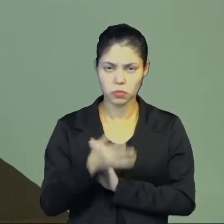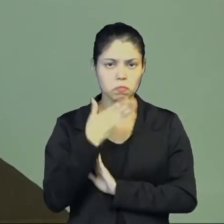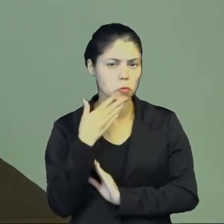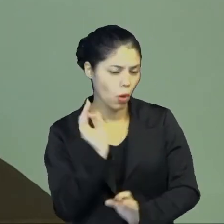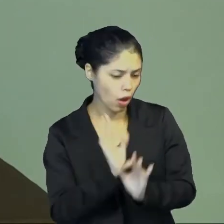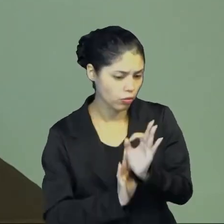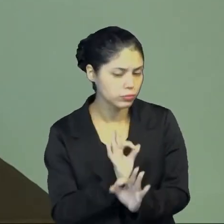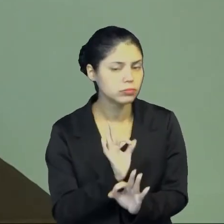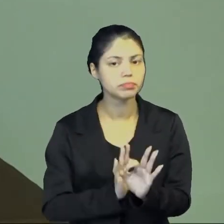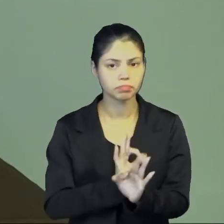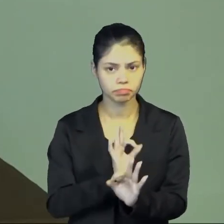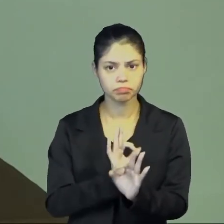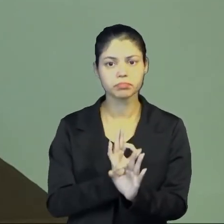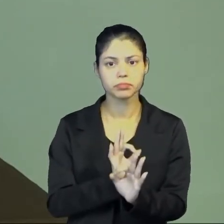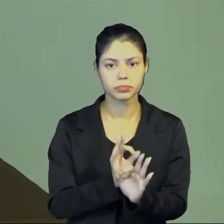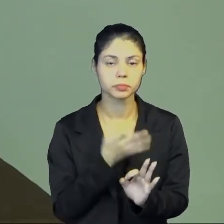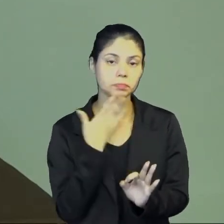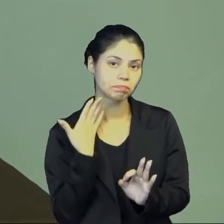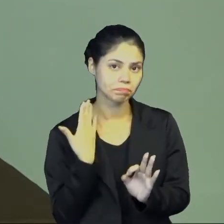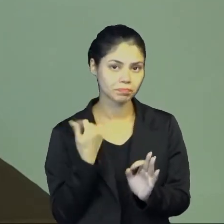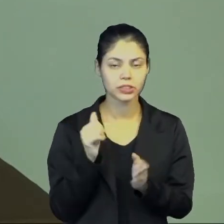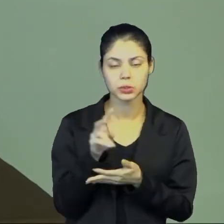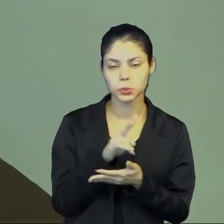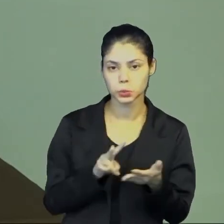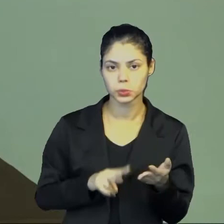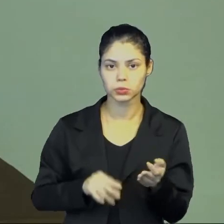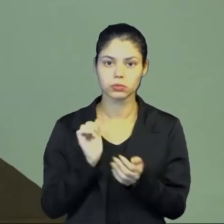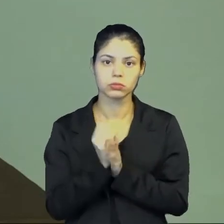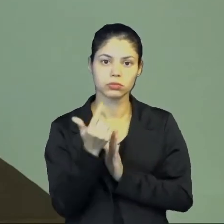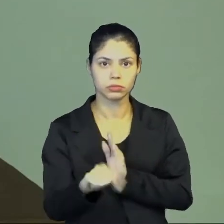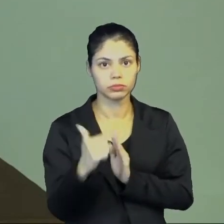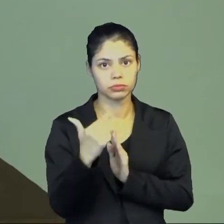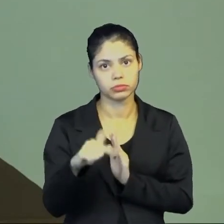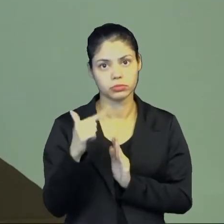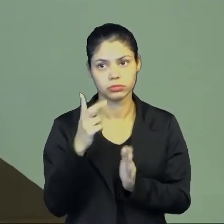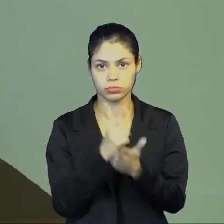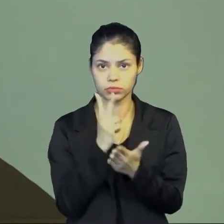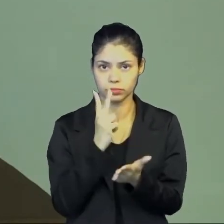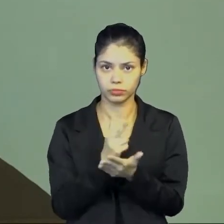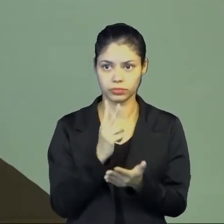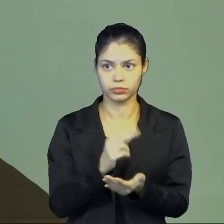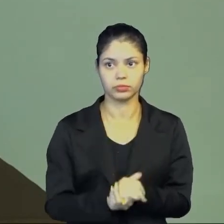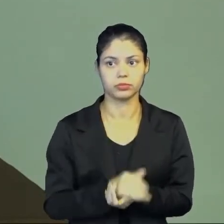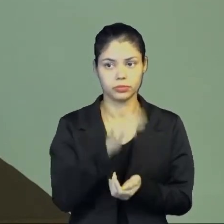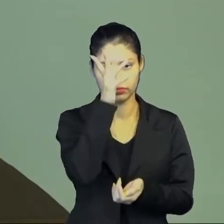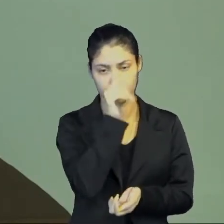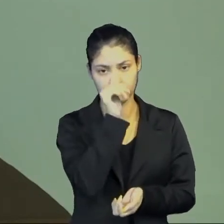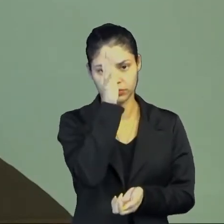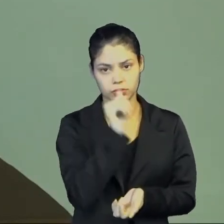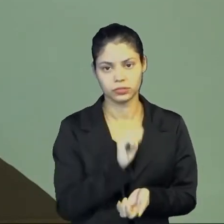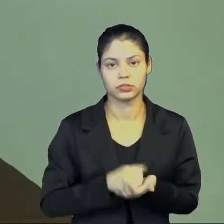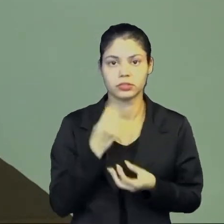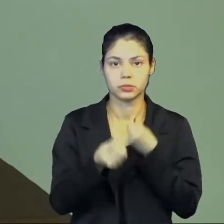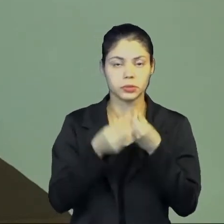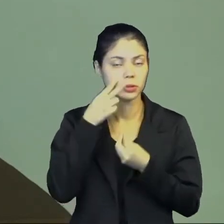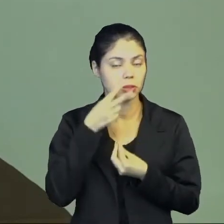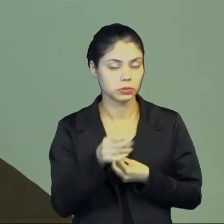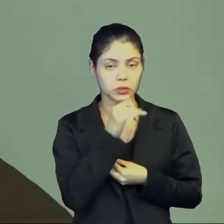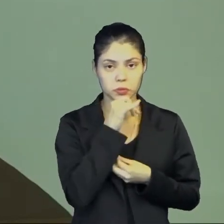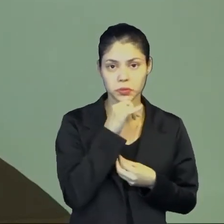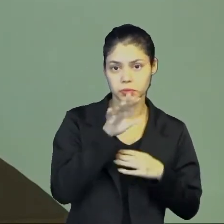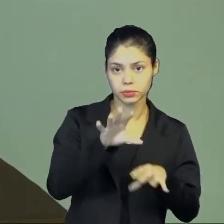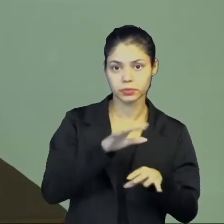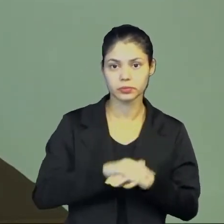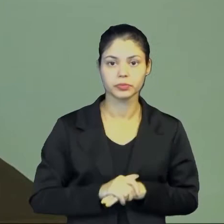mais organizada, né? E prazerosa a leitura, de ficar repetindo a mesma palavra toda hora. Galinha, galinha, galinha, como a gente viu no exemplo